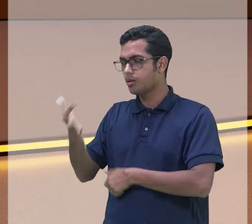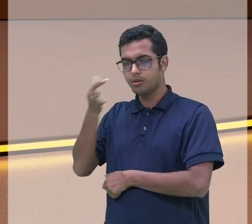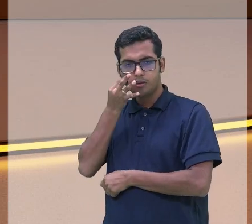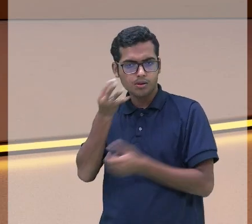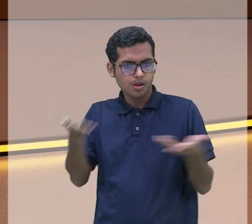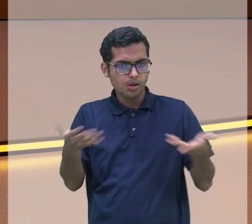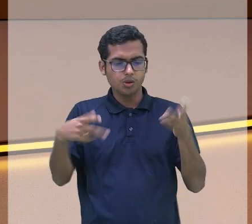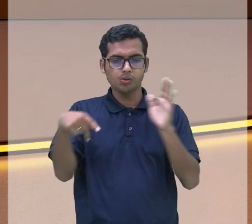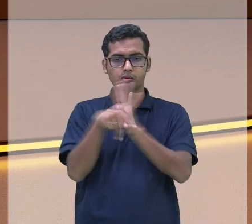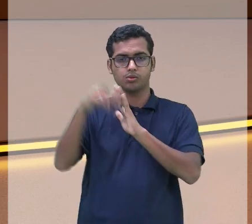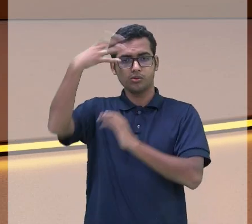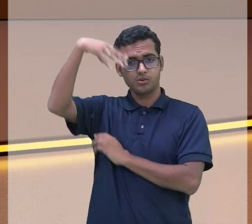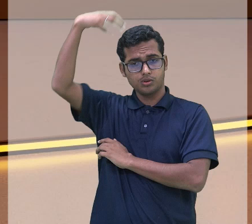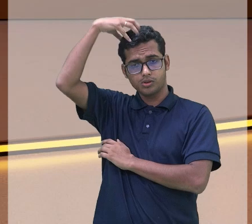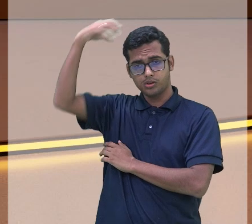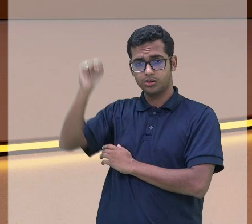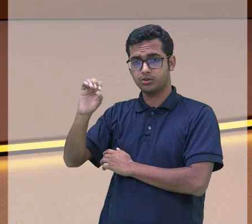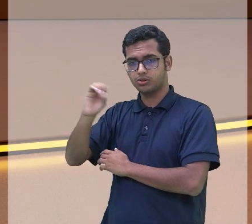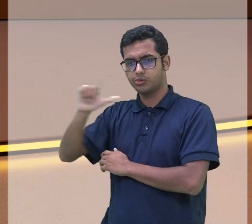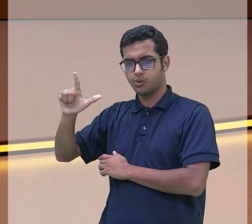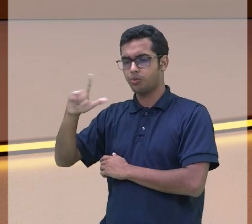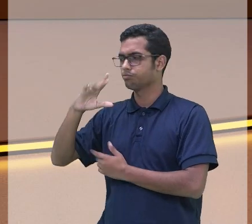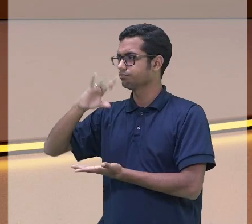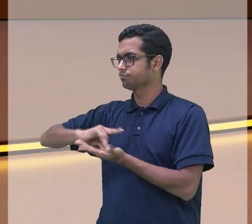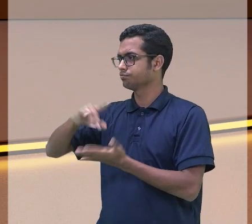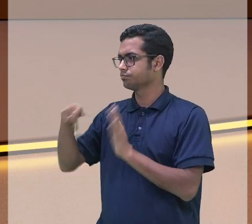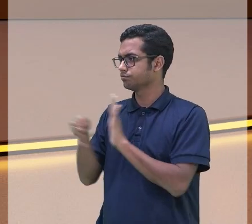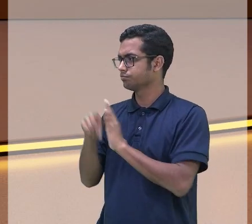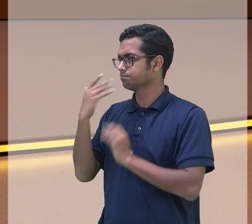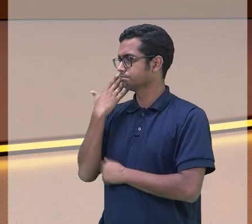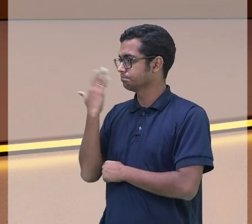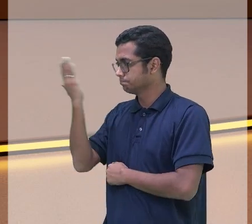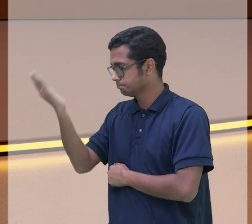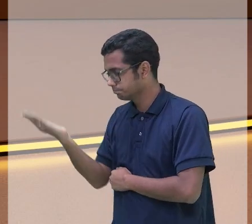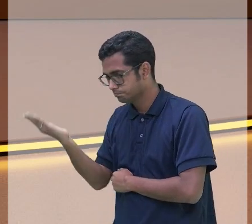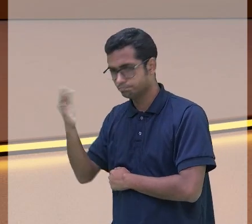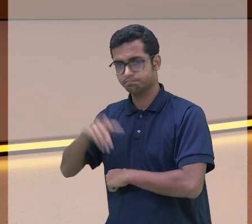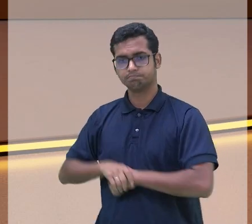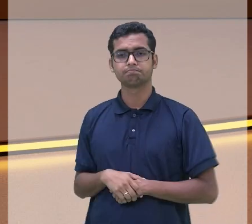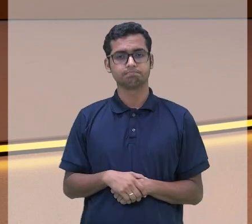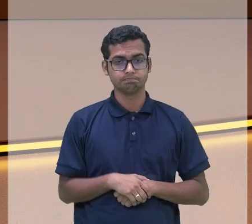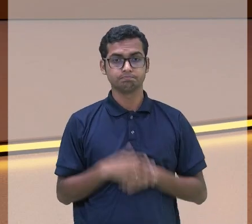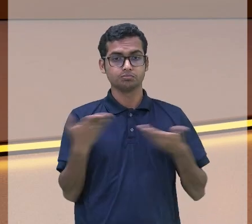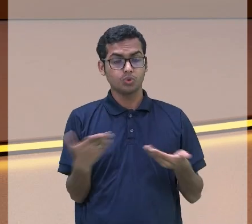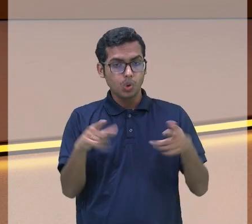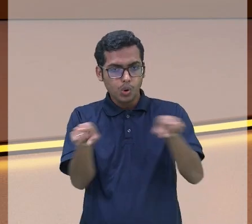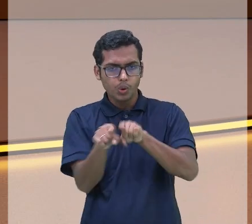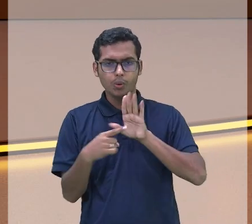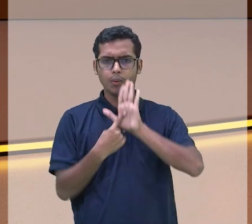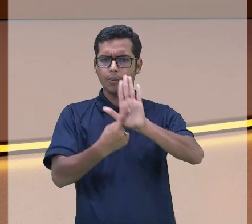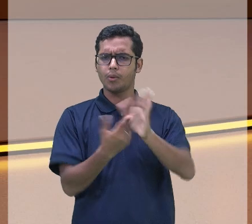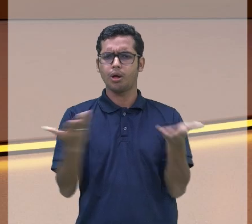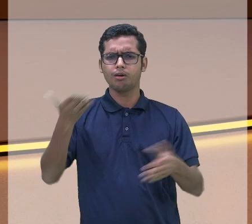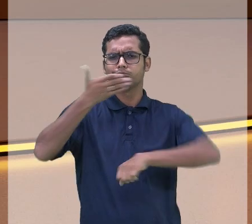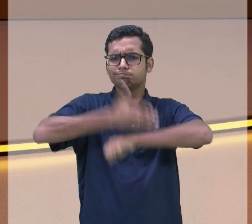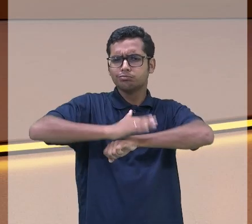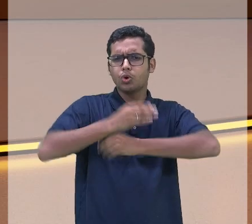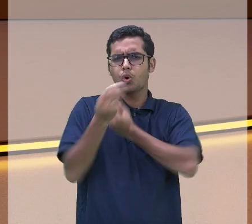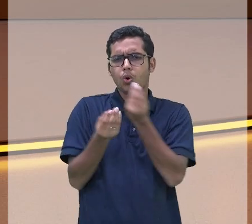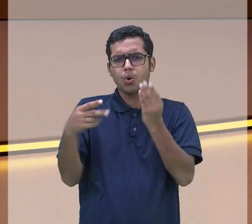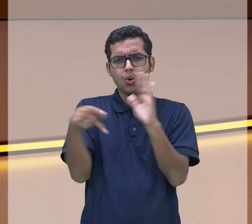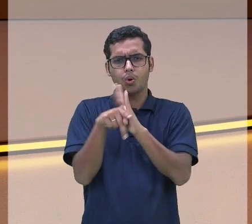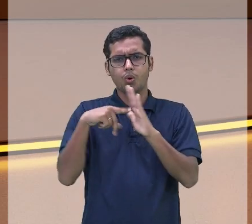Sol, a Vossa Majestade, que vai ali basicamente demonstrar na prática o que é o